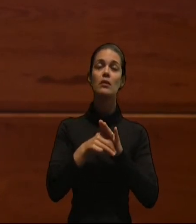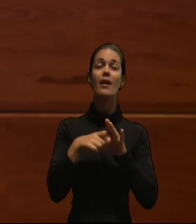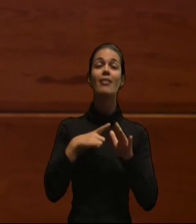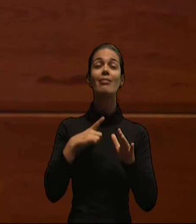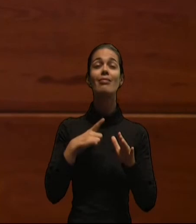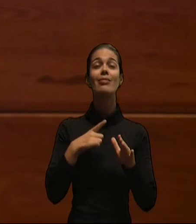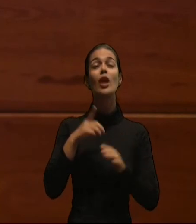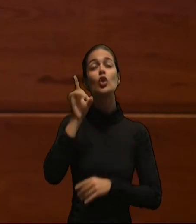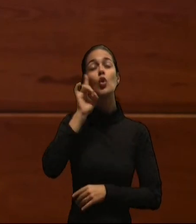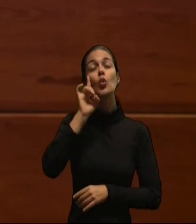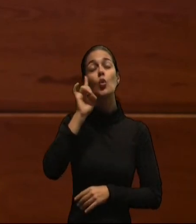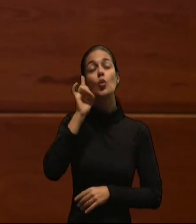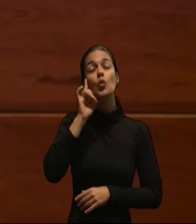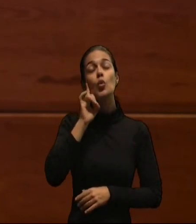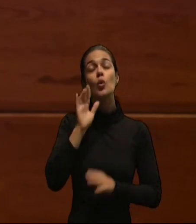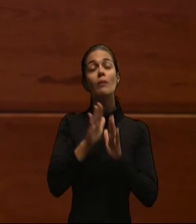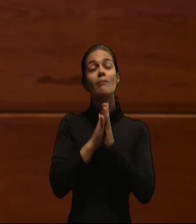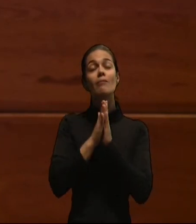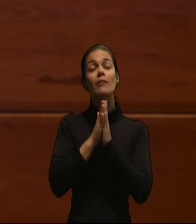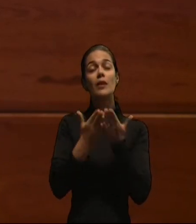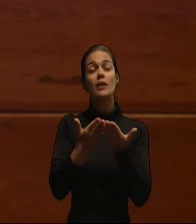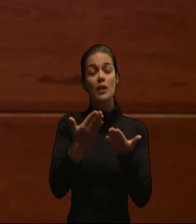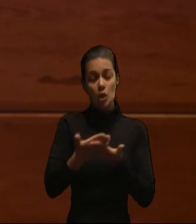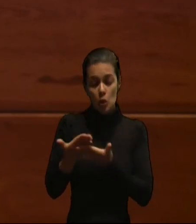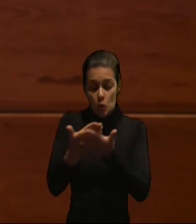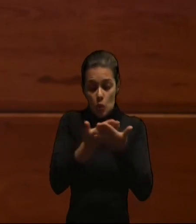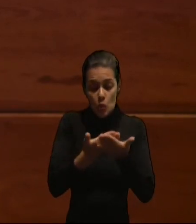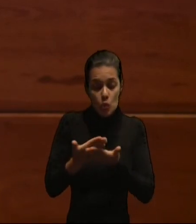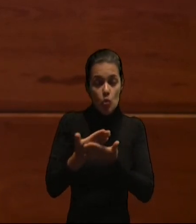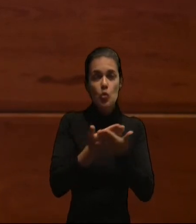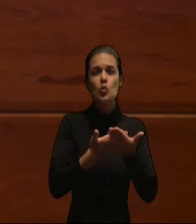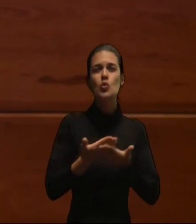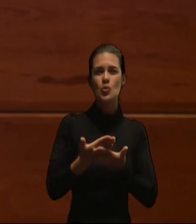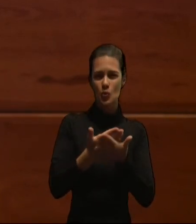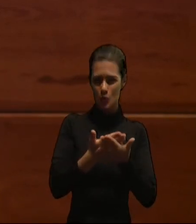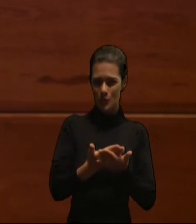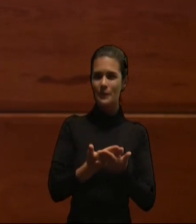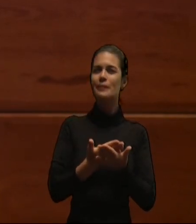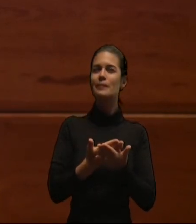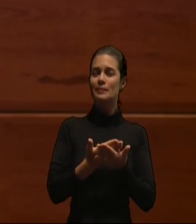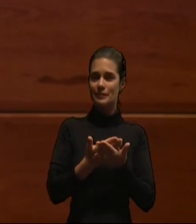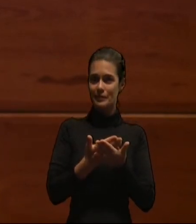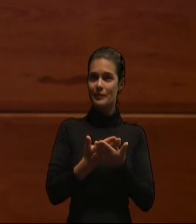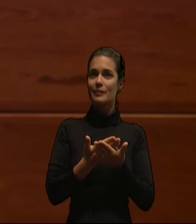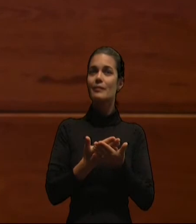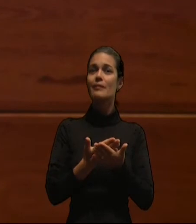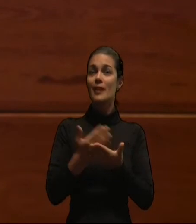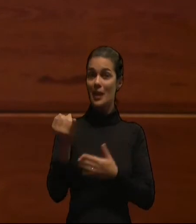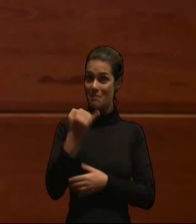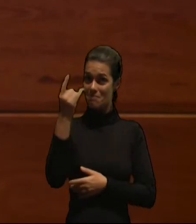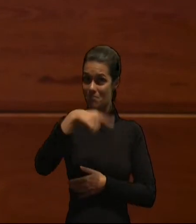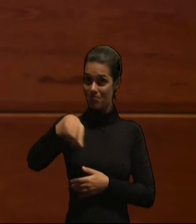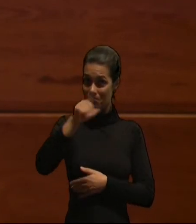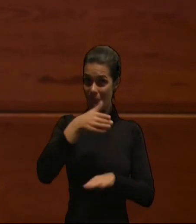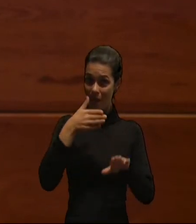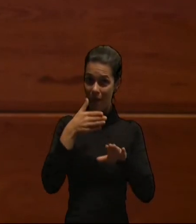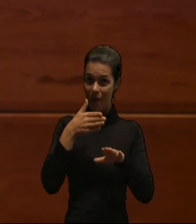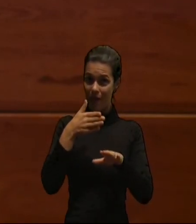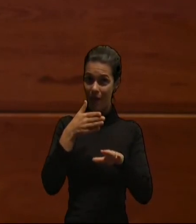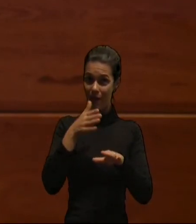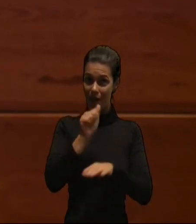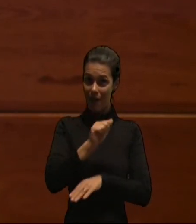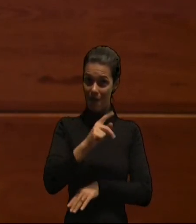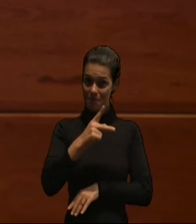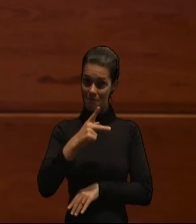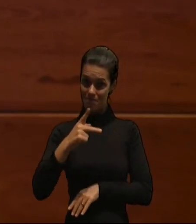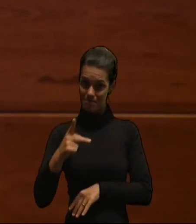de Deus. Estaremos escrevendo algumas devocionais sobre sinais, poderes, maravilhas, milagres, tudo dentro de